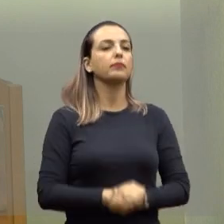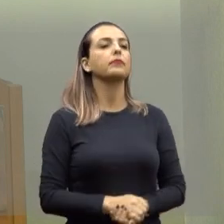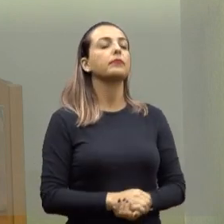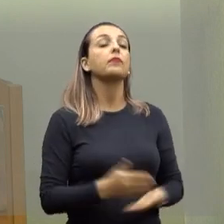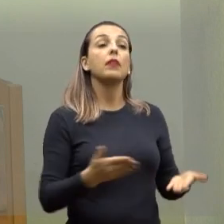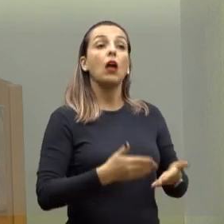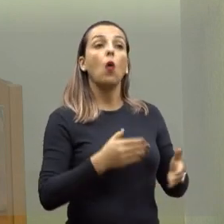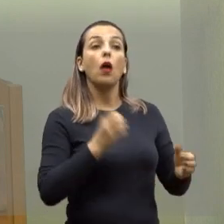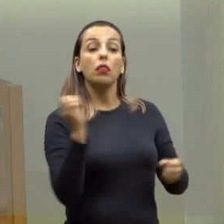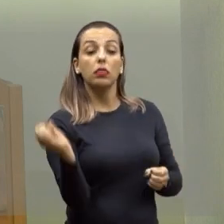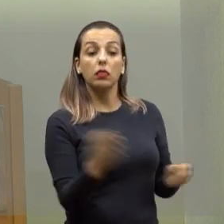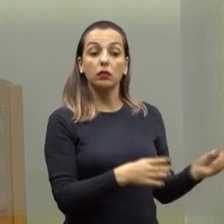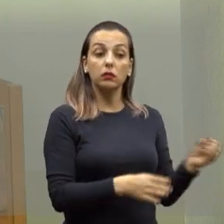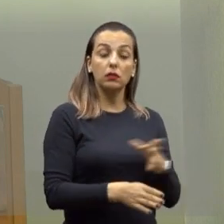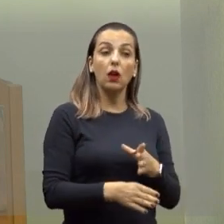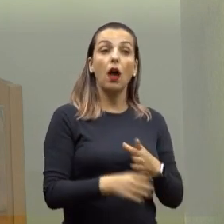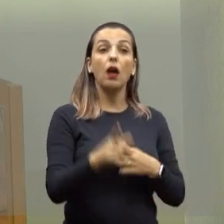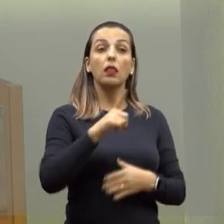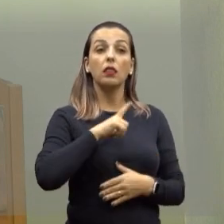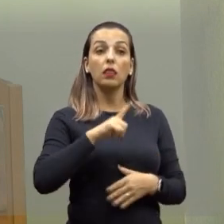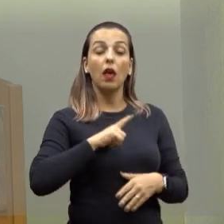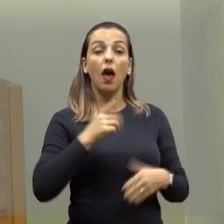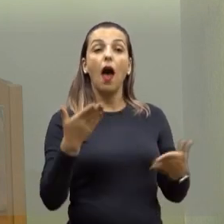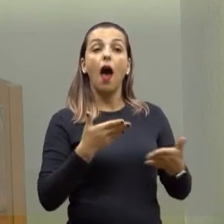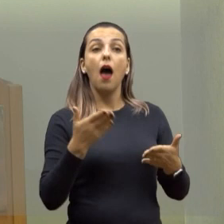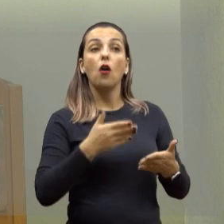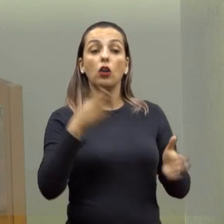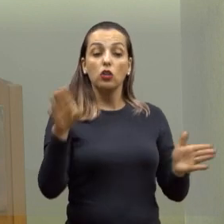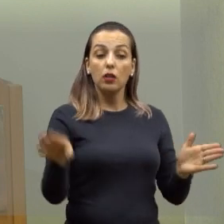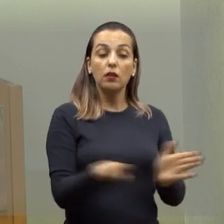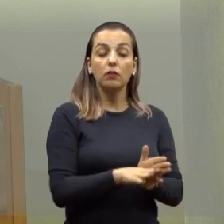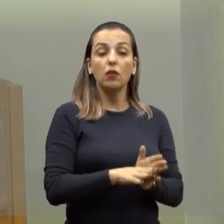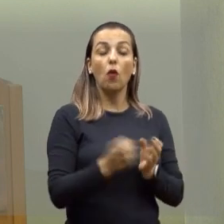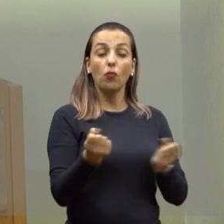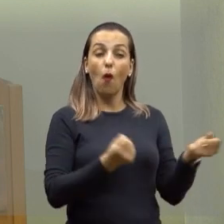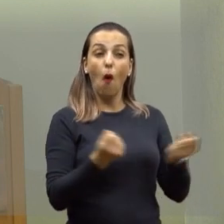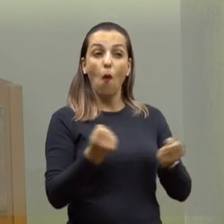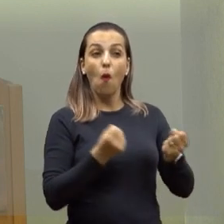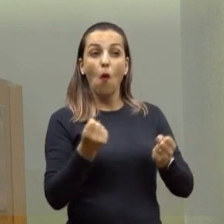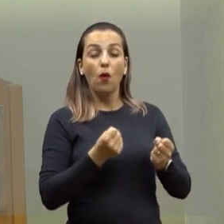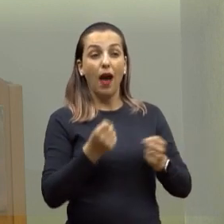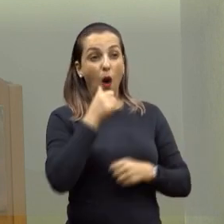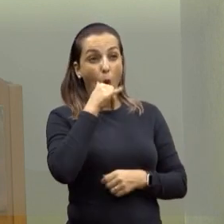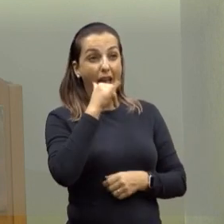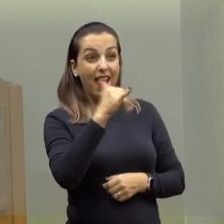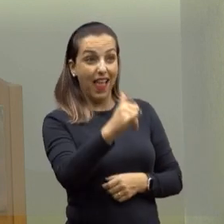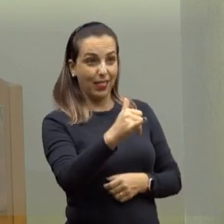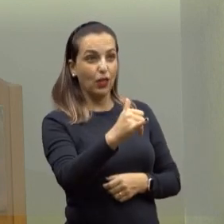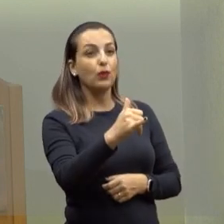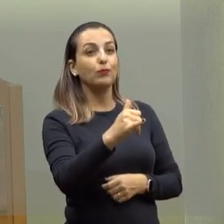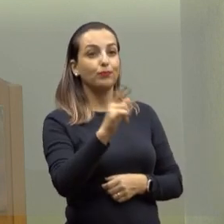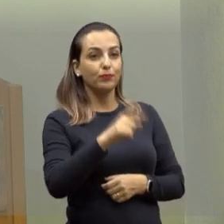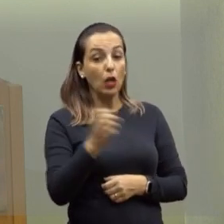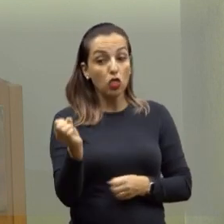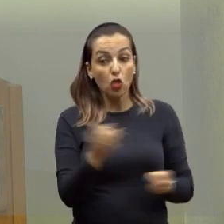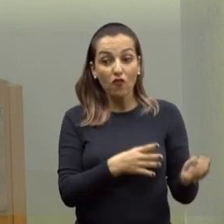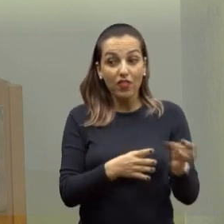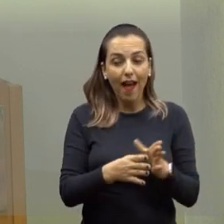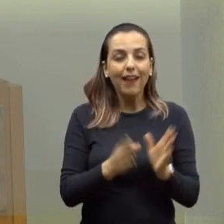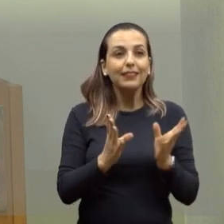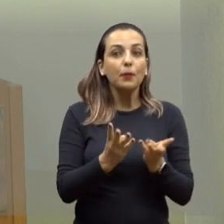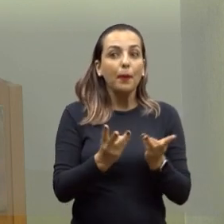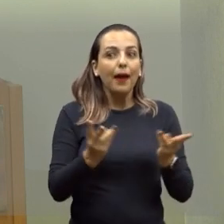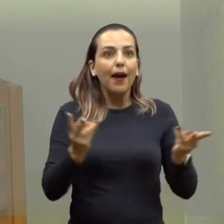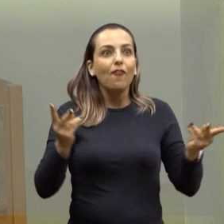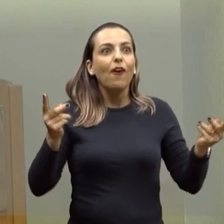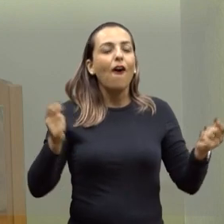da modernização que vai Advir aí com a chegada do carro elétrico Isso foi uma das novidades maravilhosas que vai